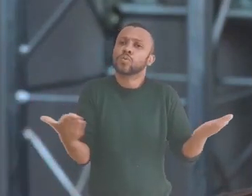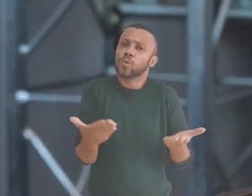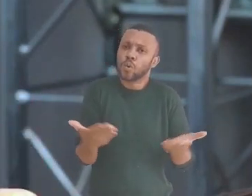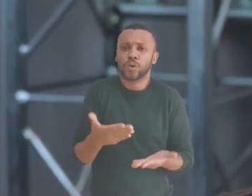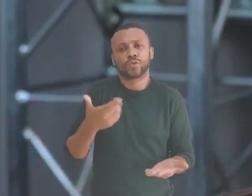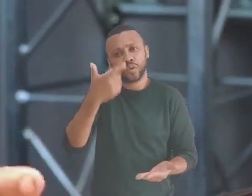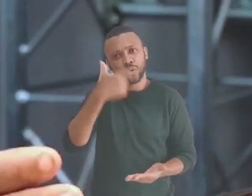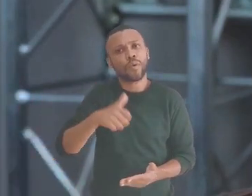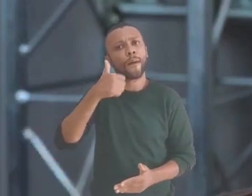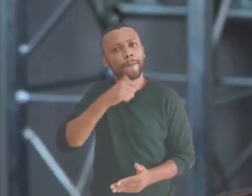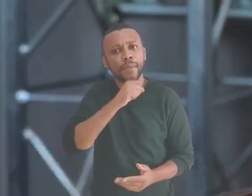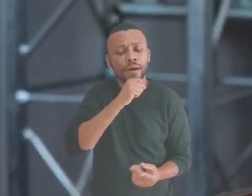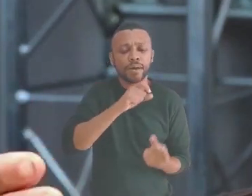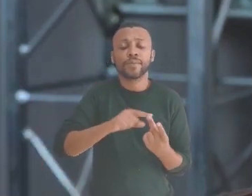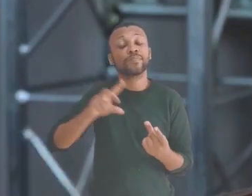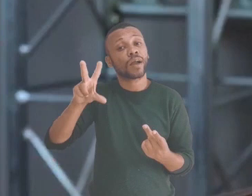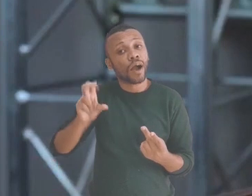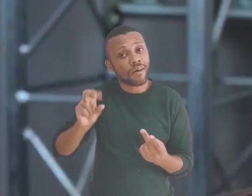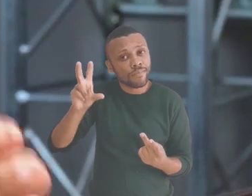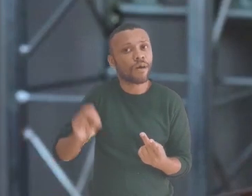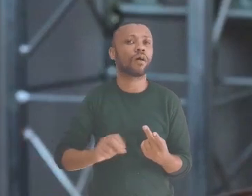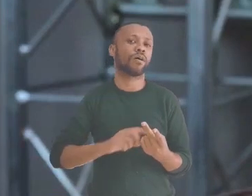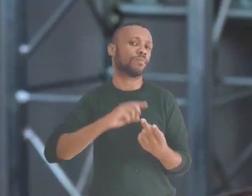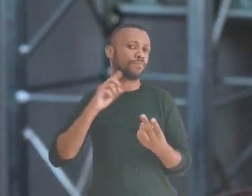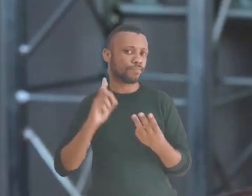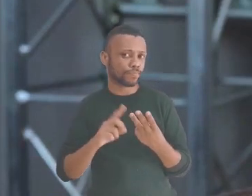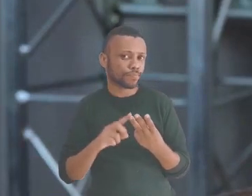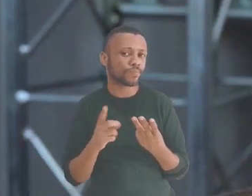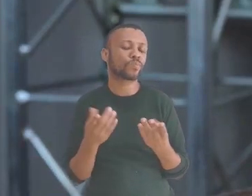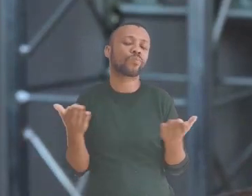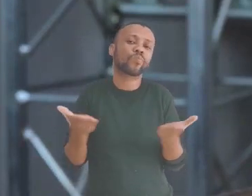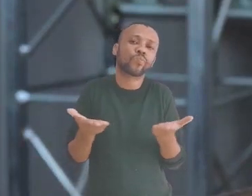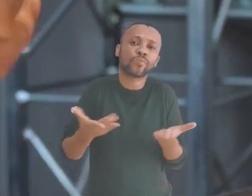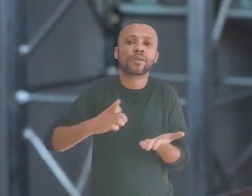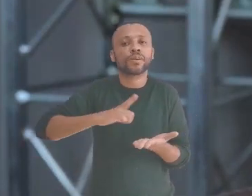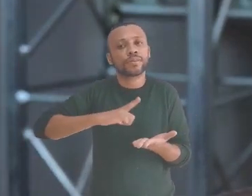mãe, hoje eu sou avó, hoje eu tenho as minhas